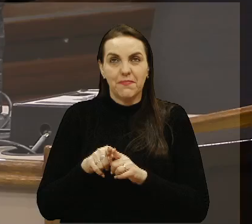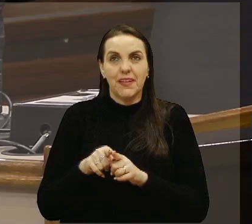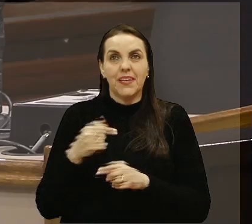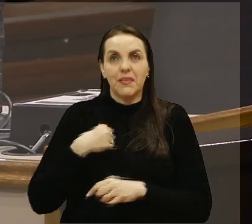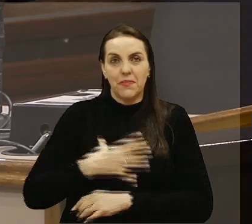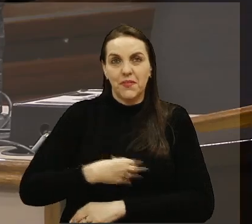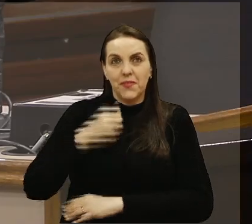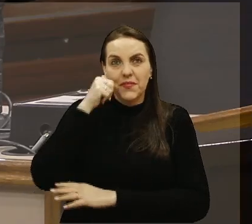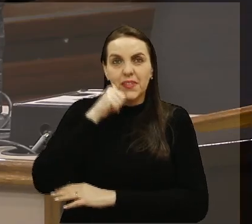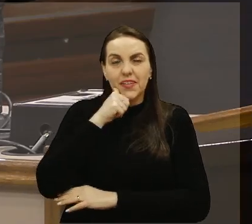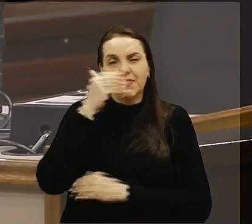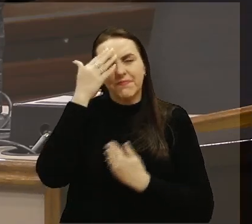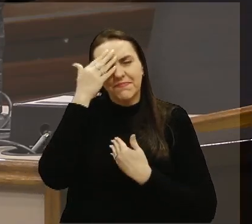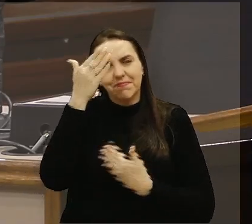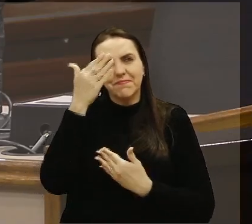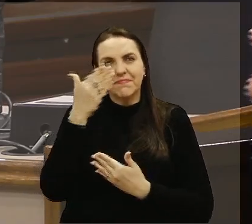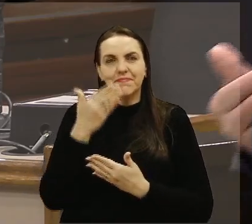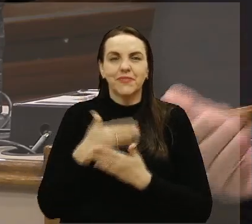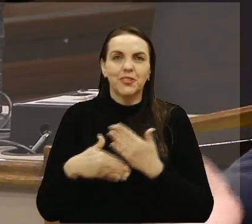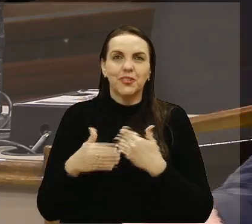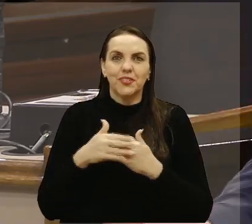filha, e agradecer a todos os que se